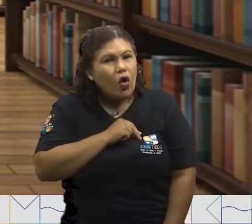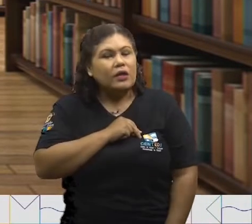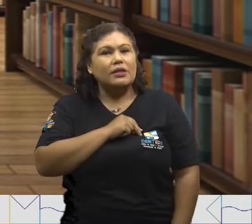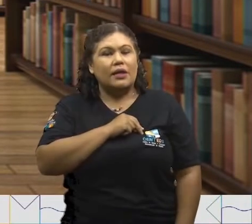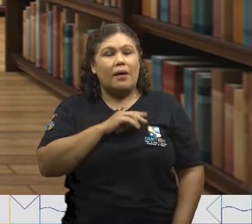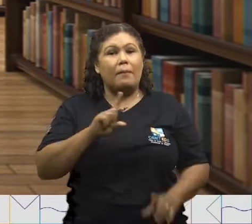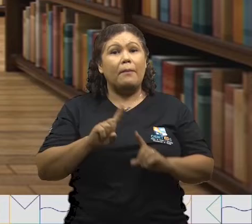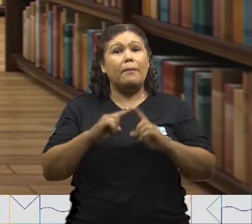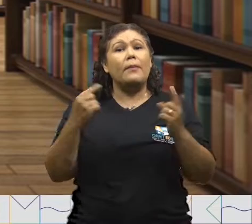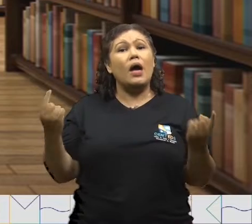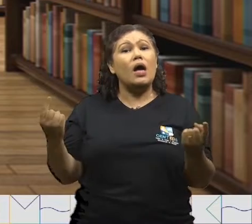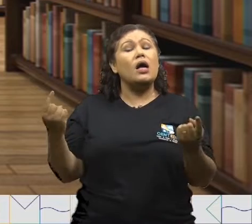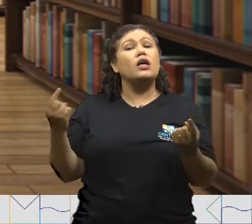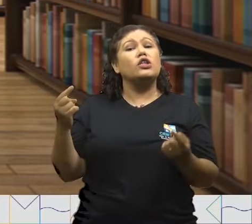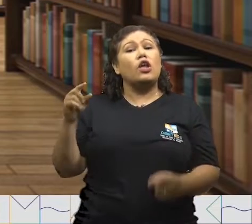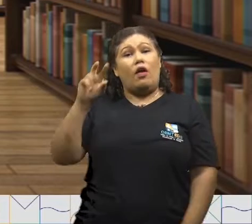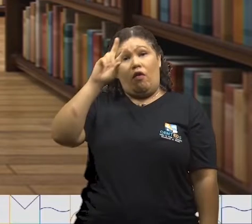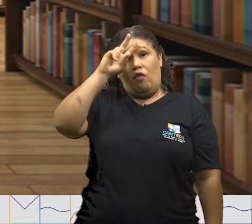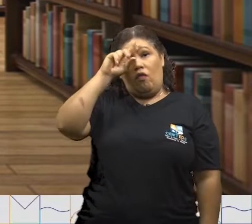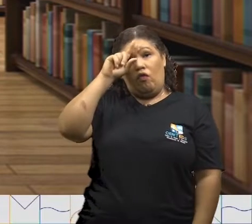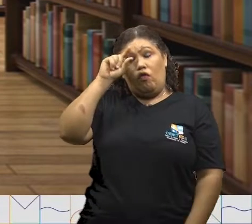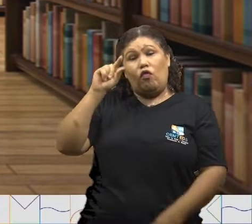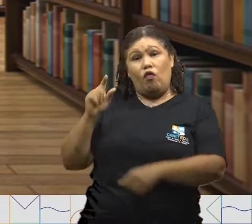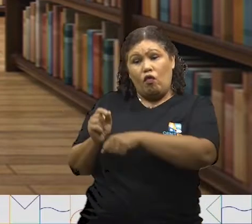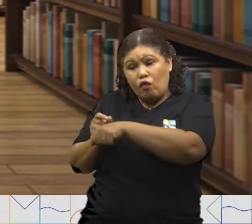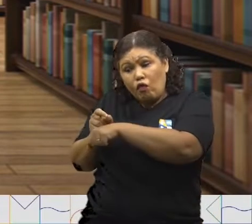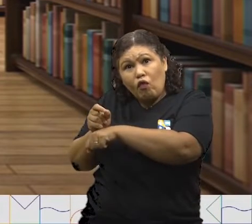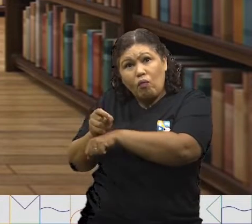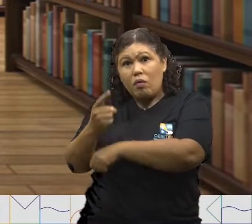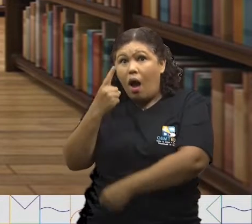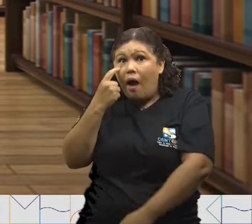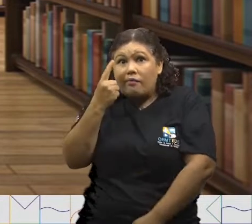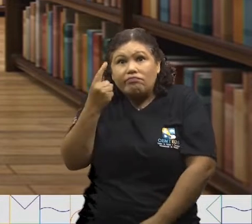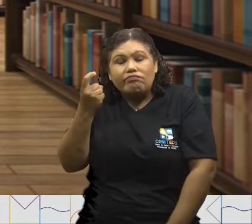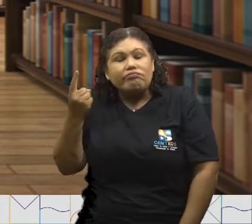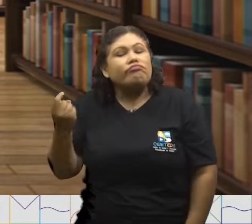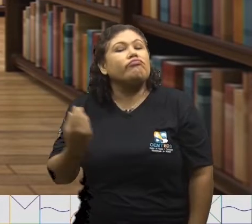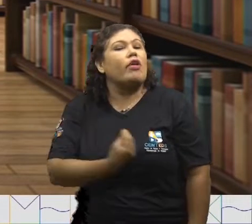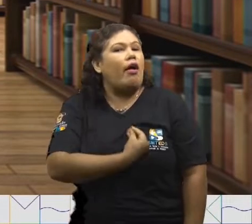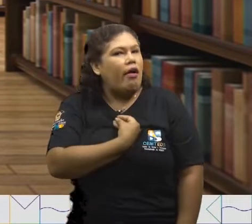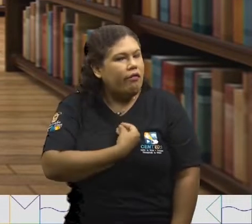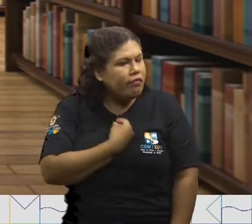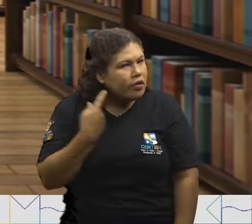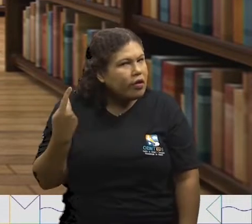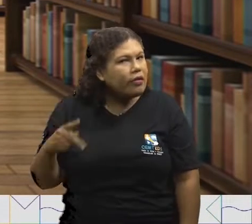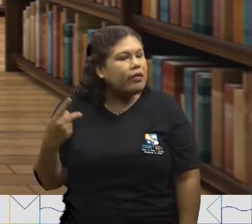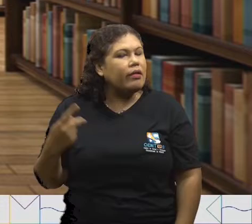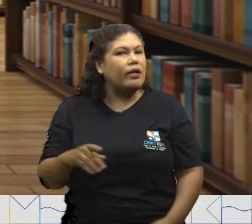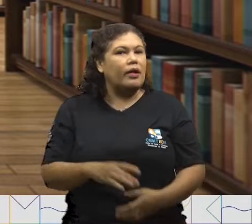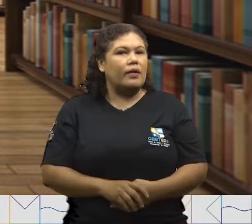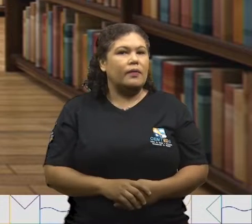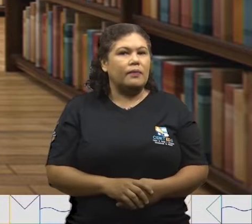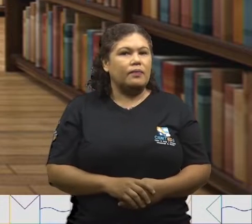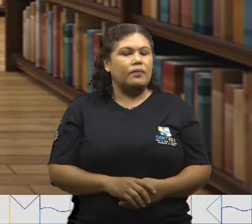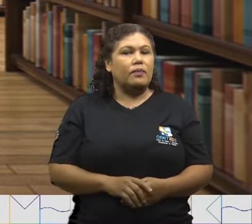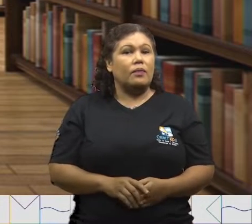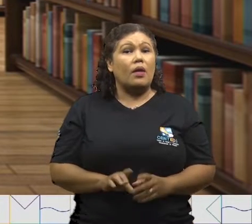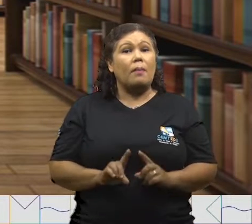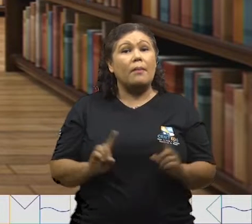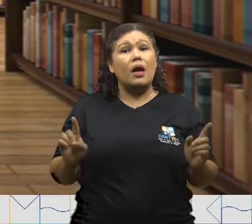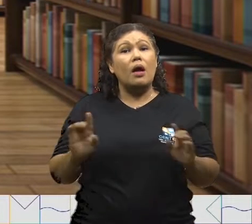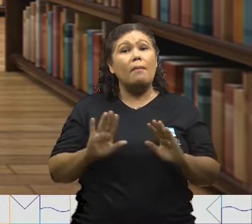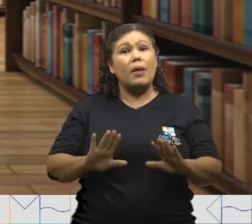Na verdade, há muito mais curiosidades surpreendentes sobre essas pequenas, ou